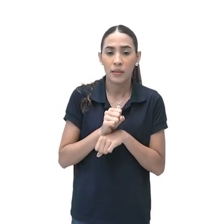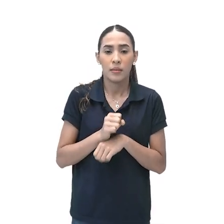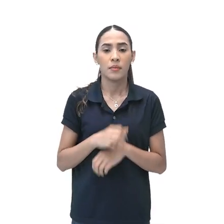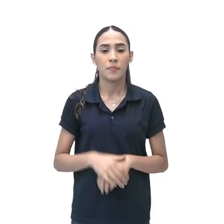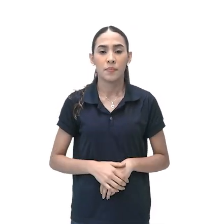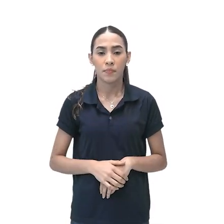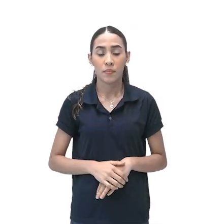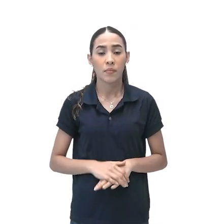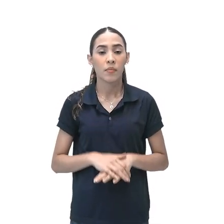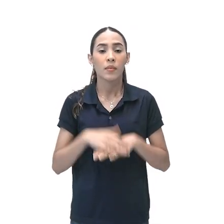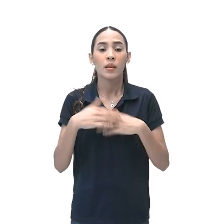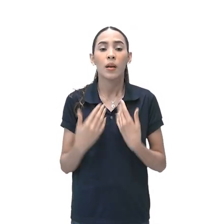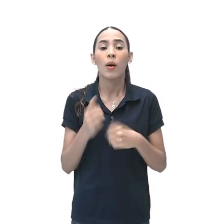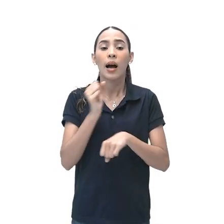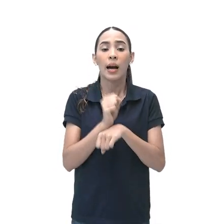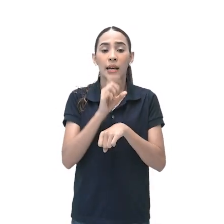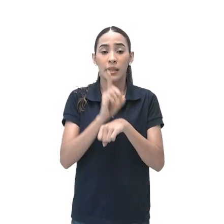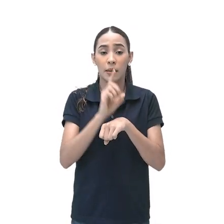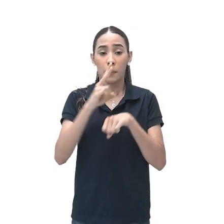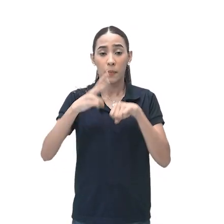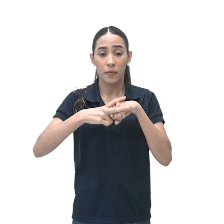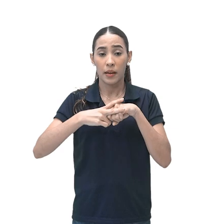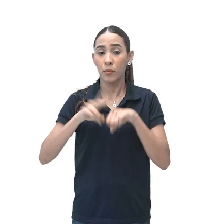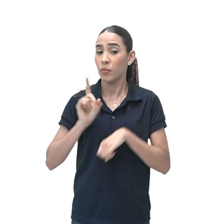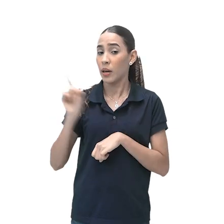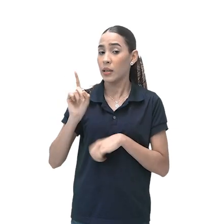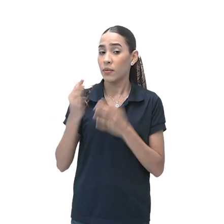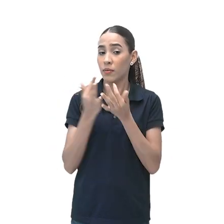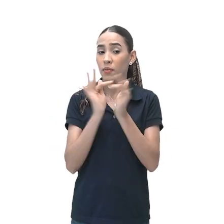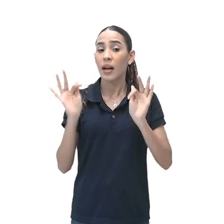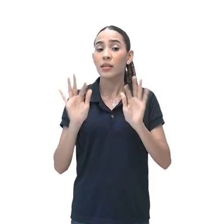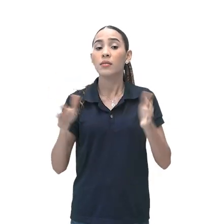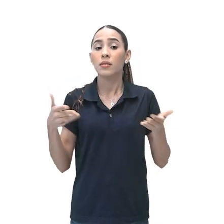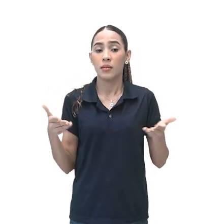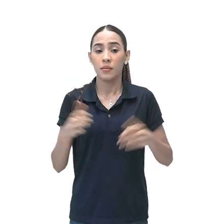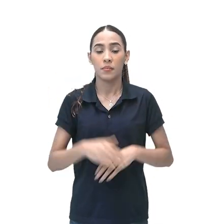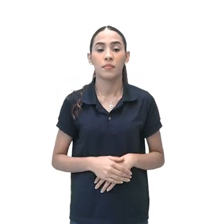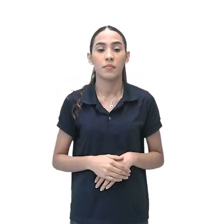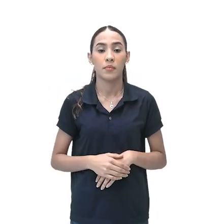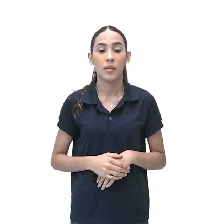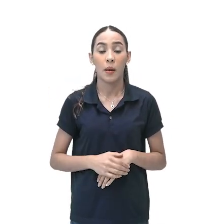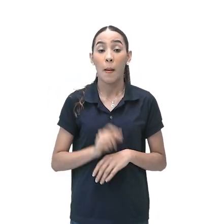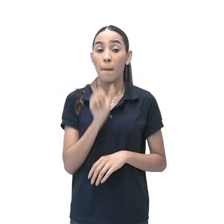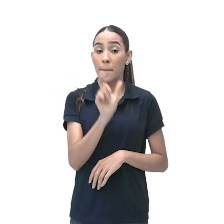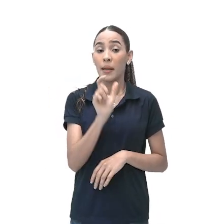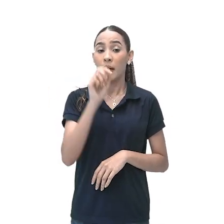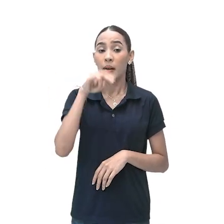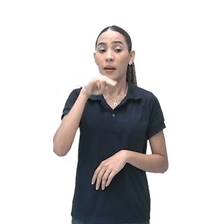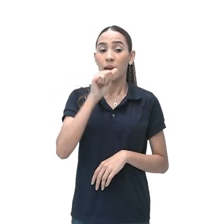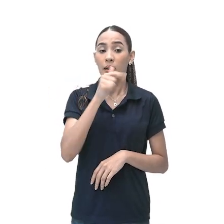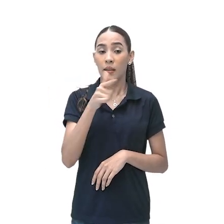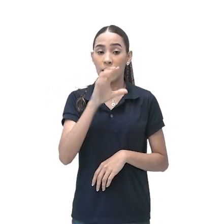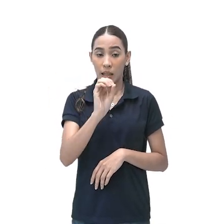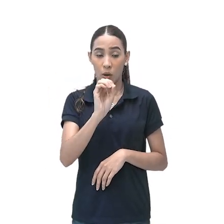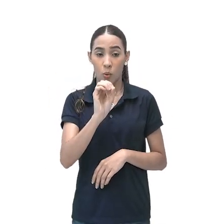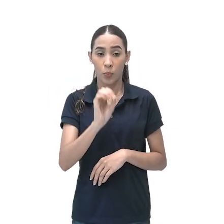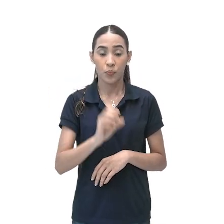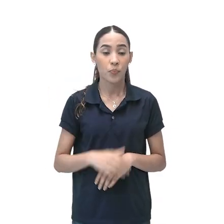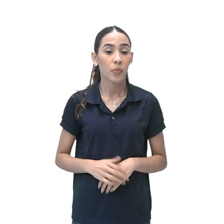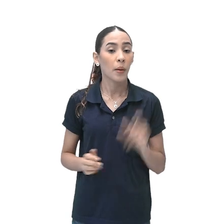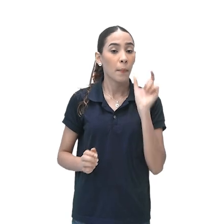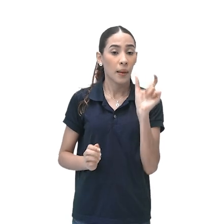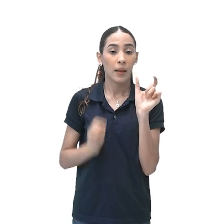Então, onde está o nosso advérbio? Perceba que o advérbio presente aqui é o não. Esse advérbio